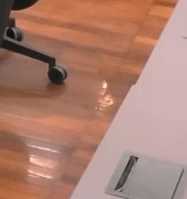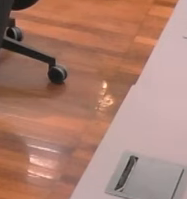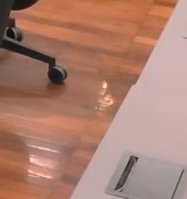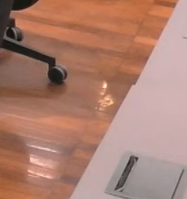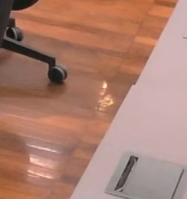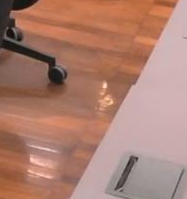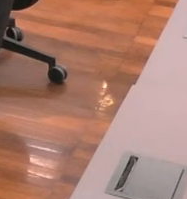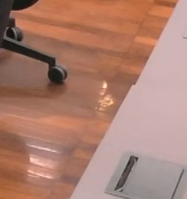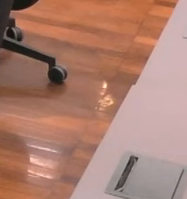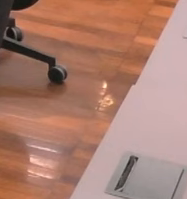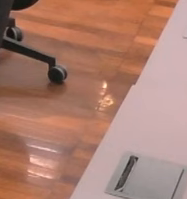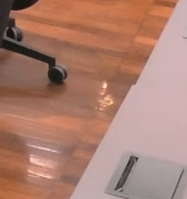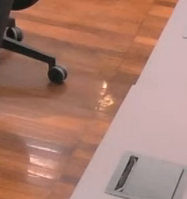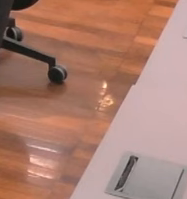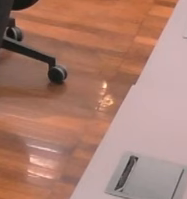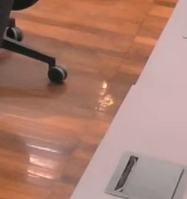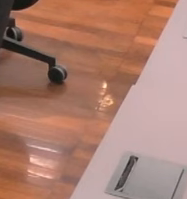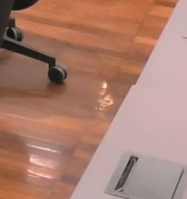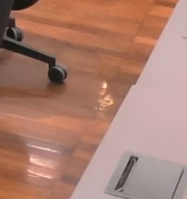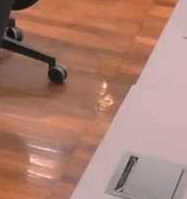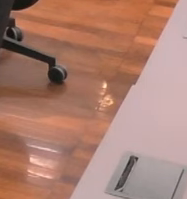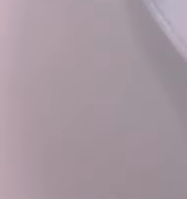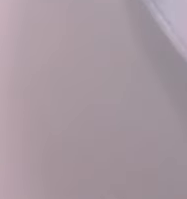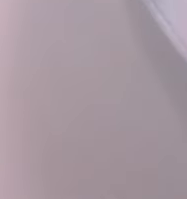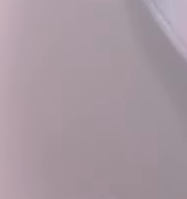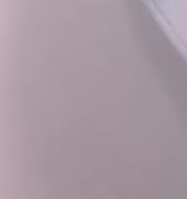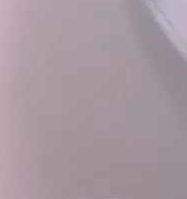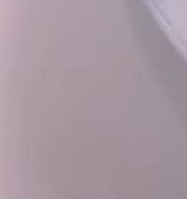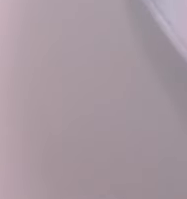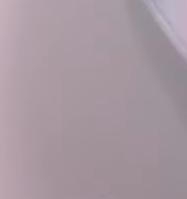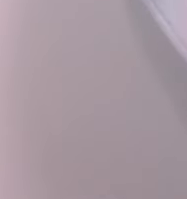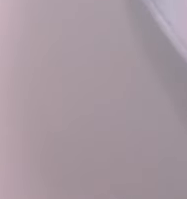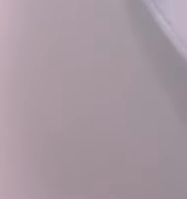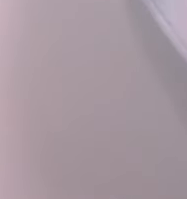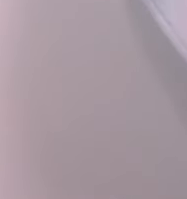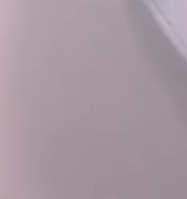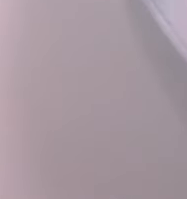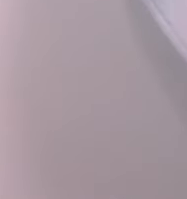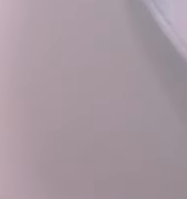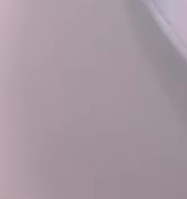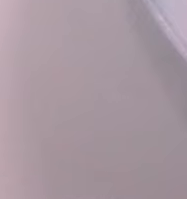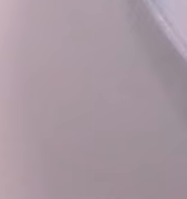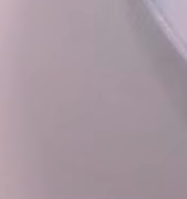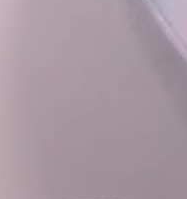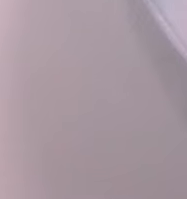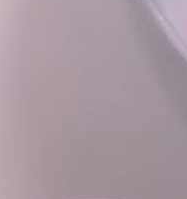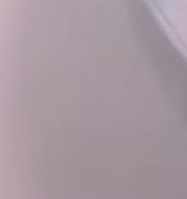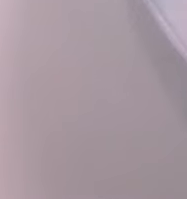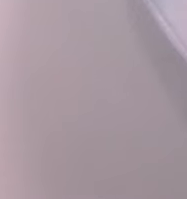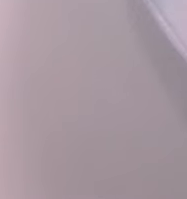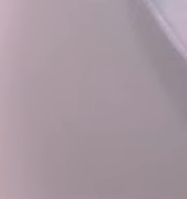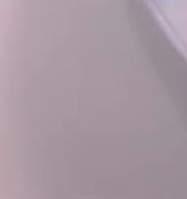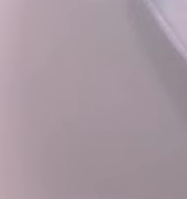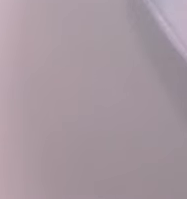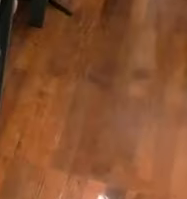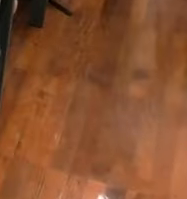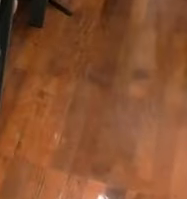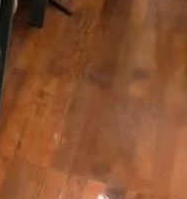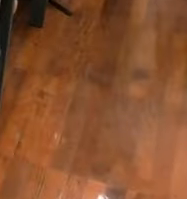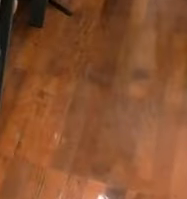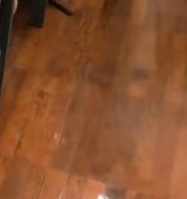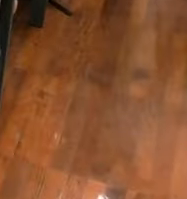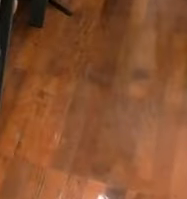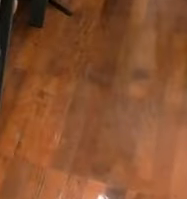o Gutenberg de Paula Fonseca, que está a caminho, anunciando a presença e a chegada do nosso querido amigo